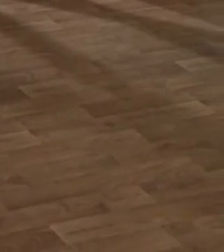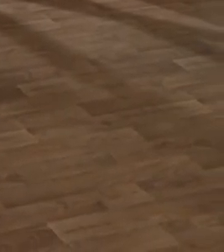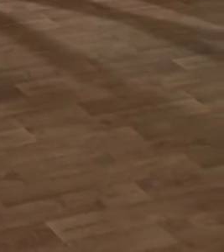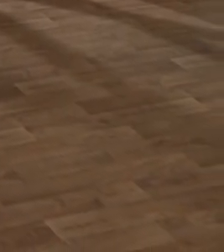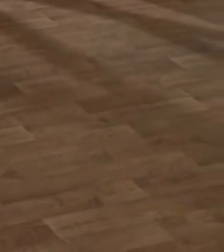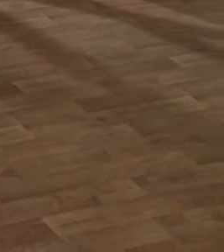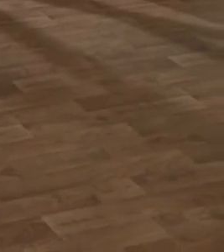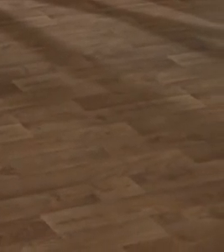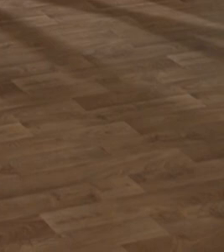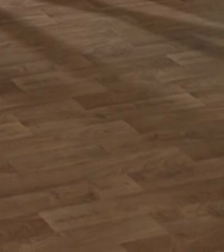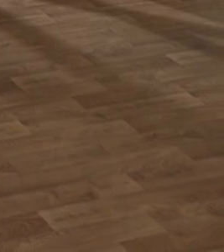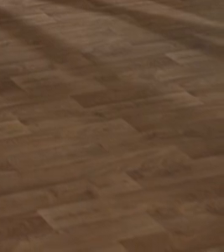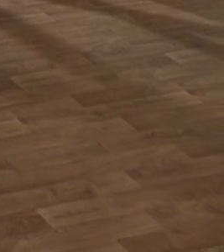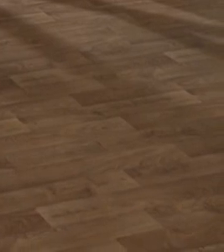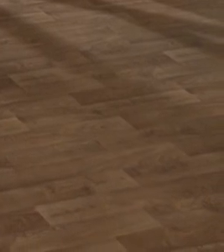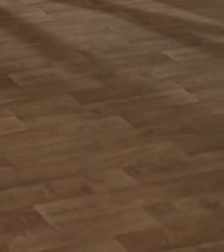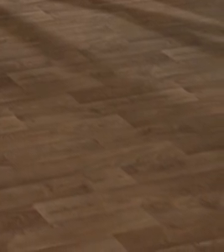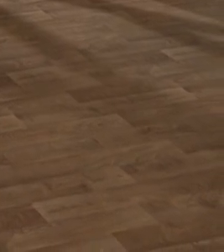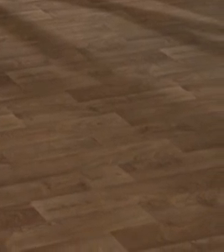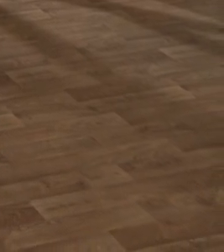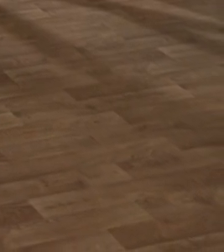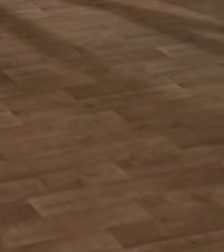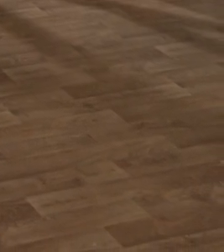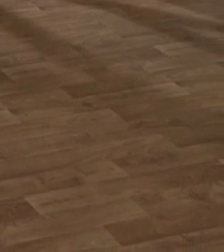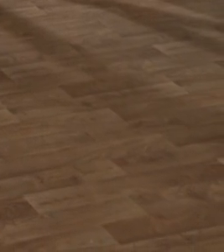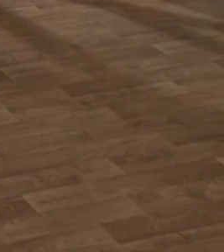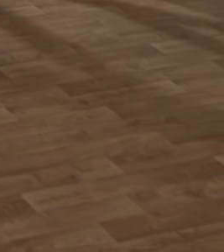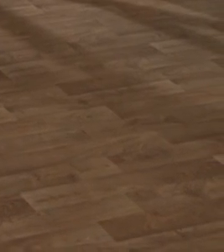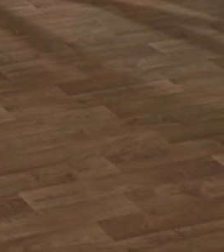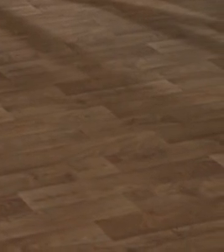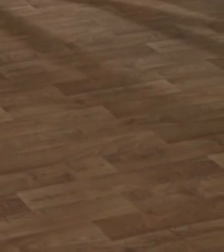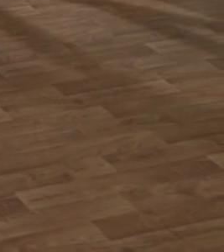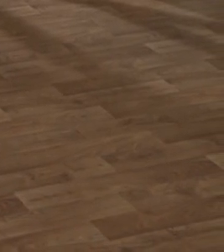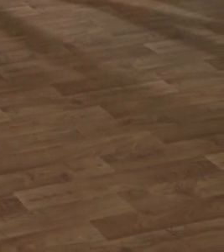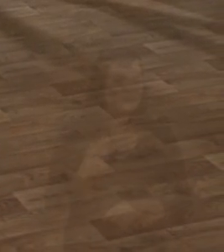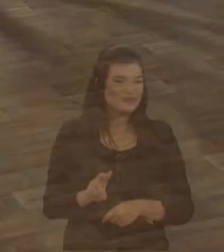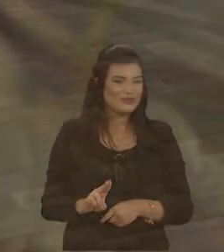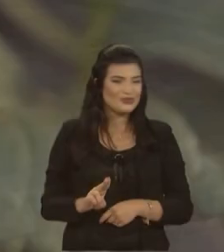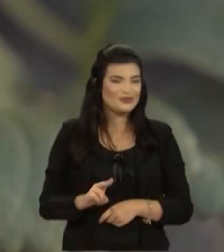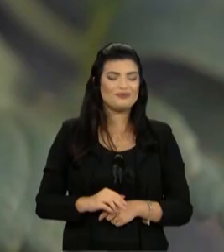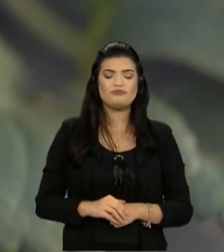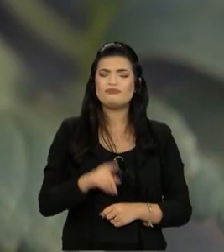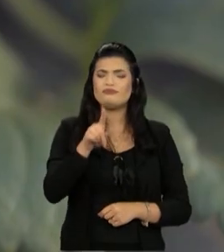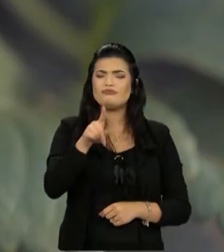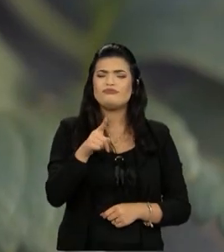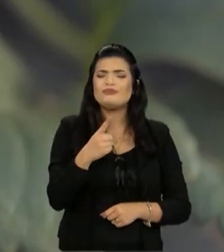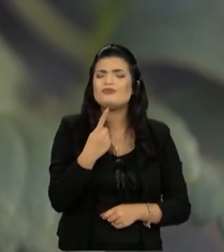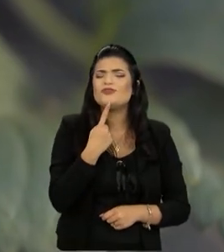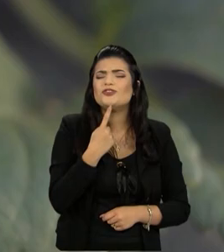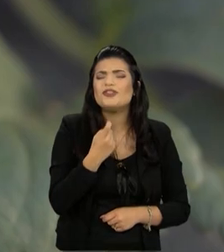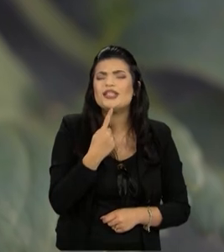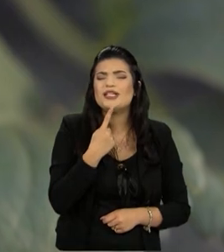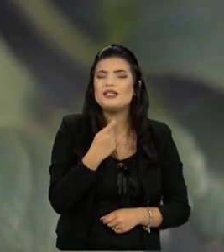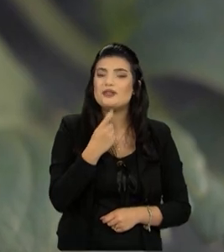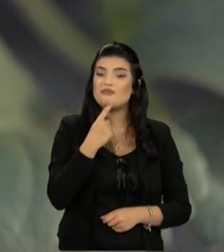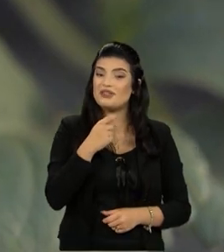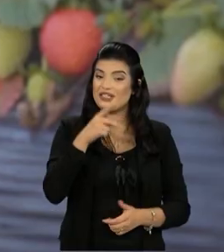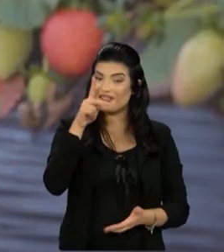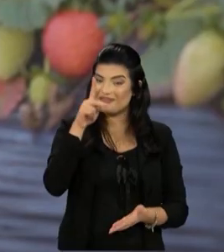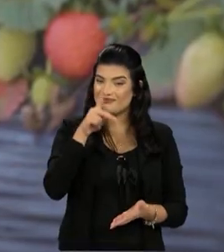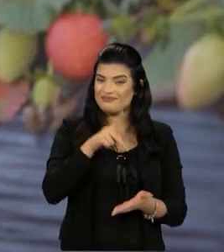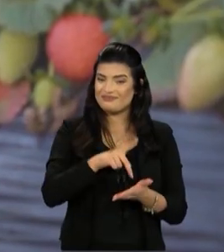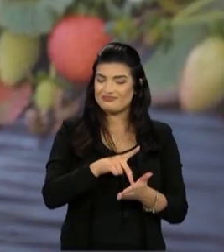cidade de Senador Amaral, no sul de Minas Gerais, conhecer uma fazenda de morangos. Uma fruta vermelha de origem